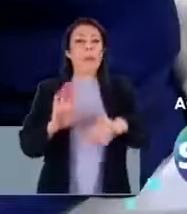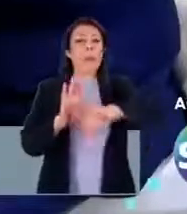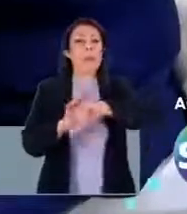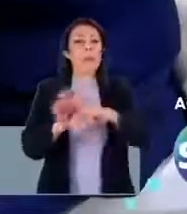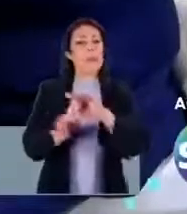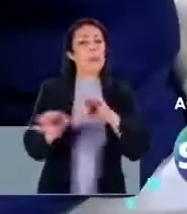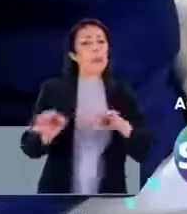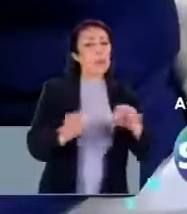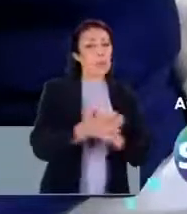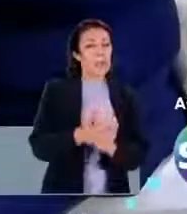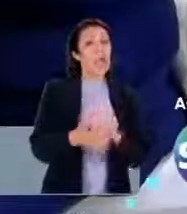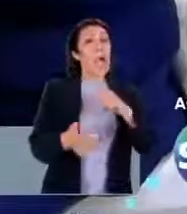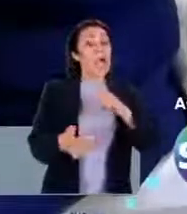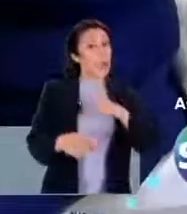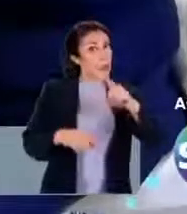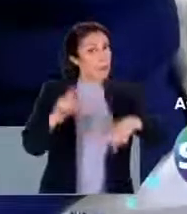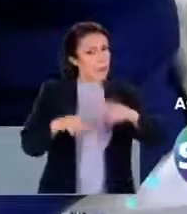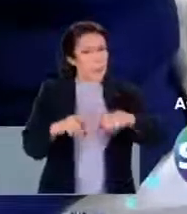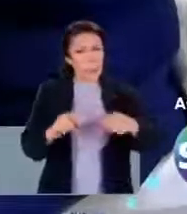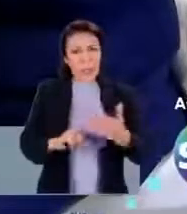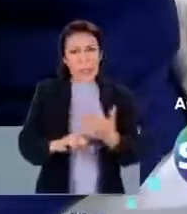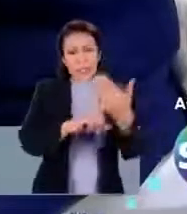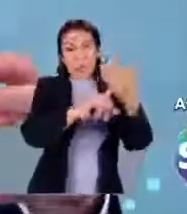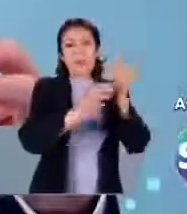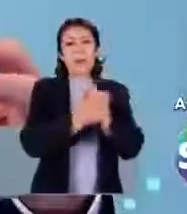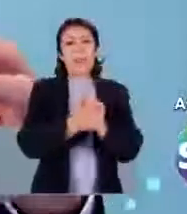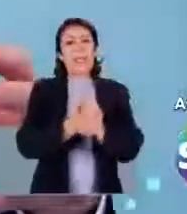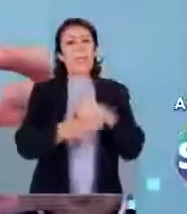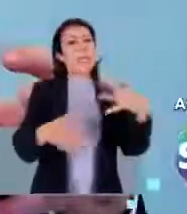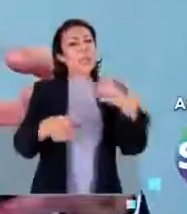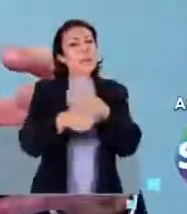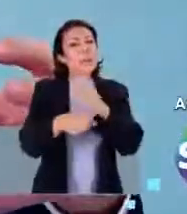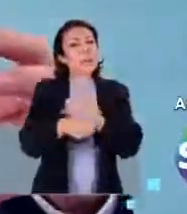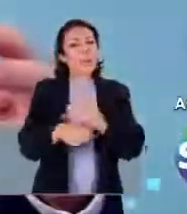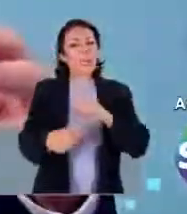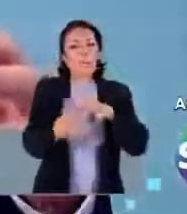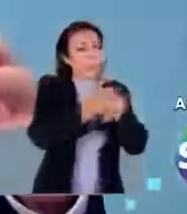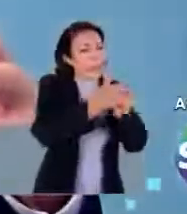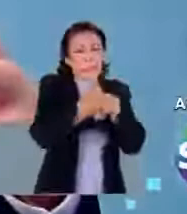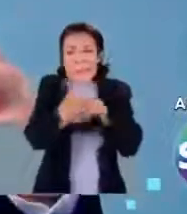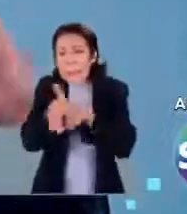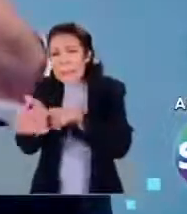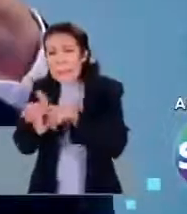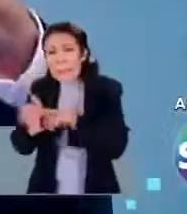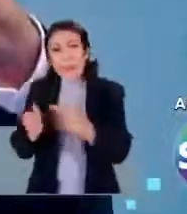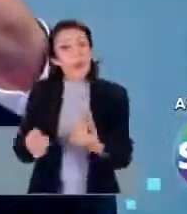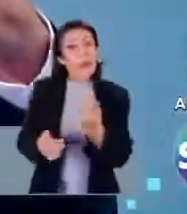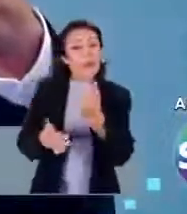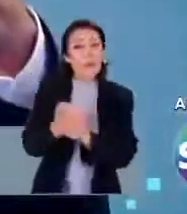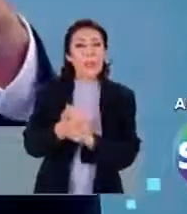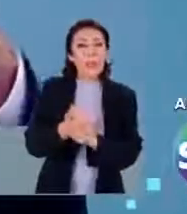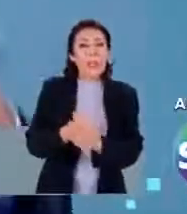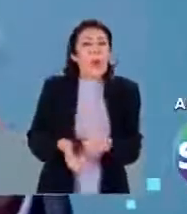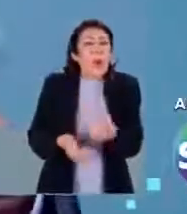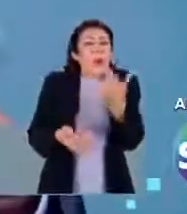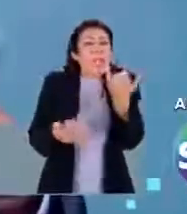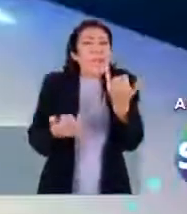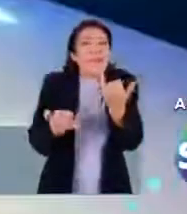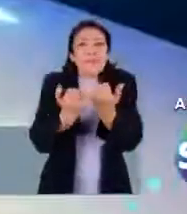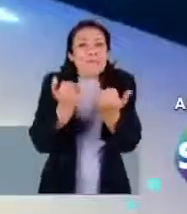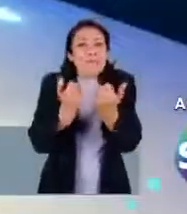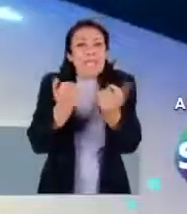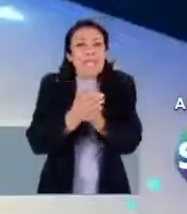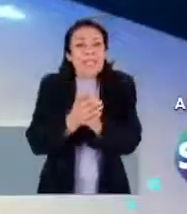Você tem uma ferramentaria tecnológica com algoritmos em que você rastreia o dinheiro mas rapaz é quase Como se você